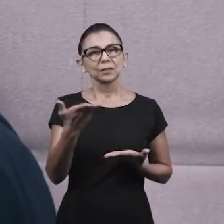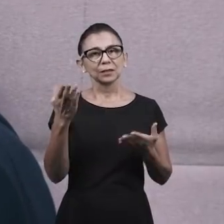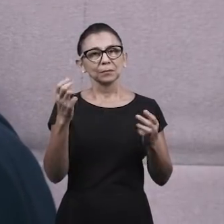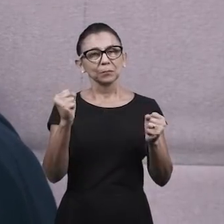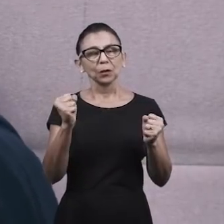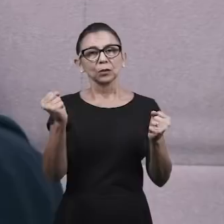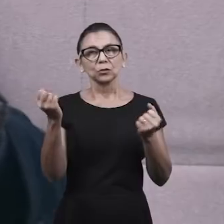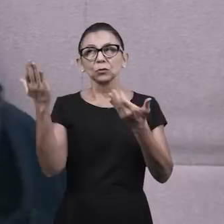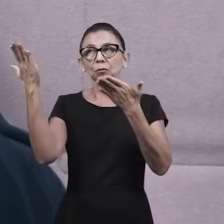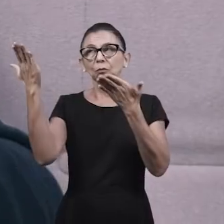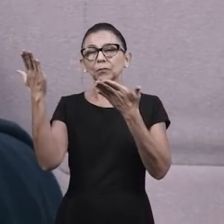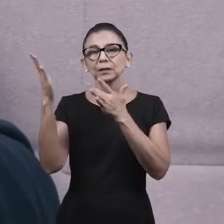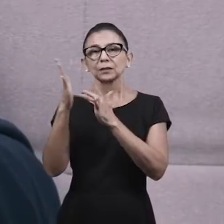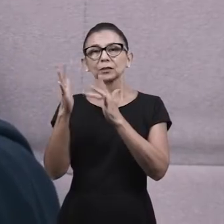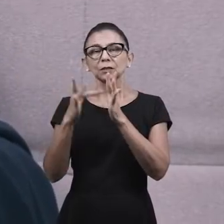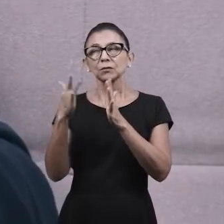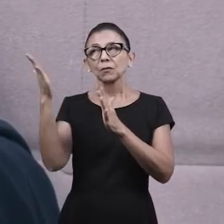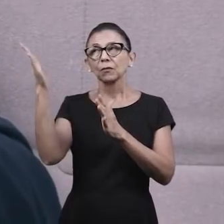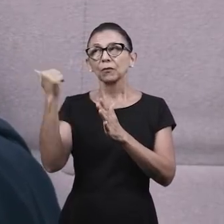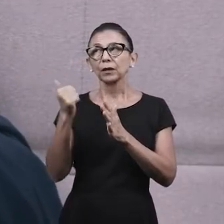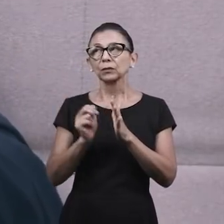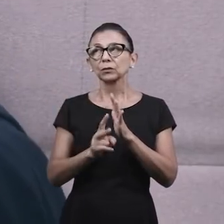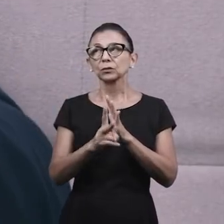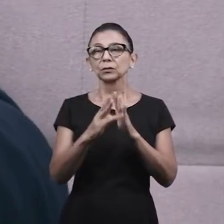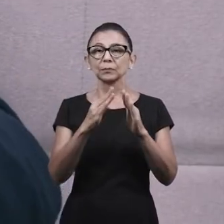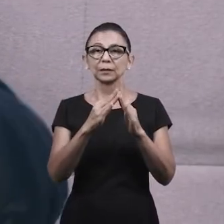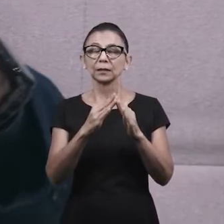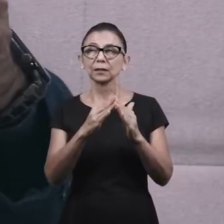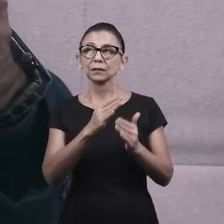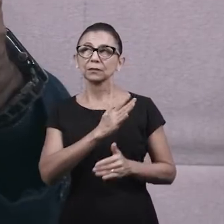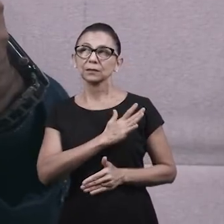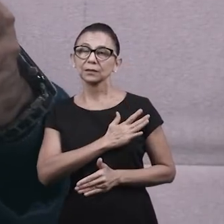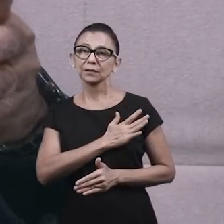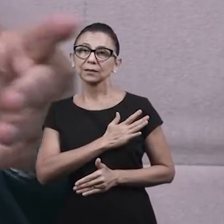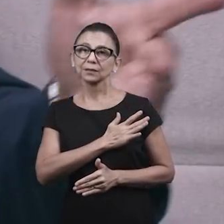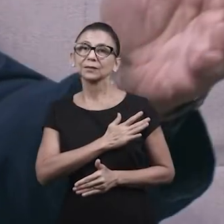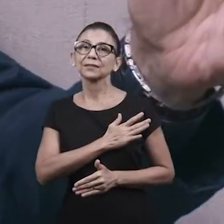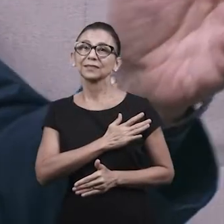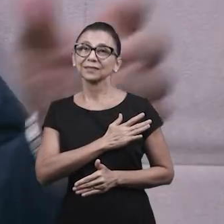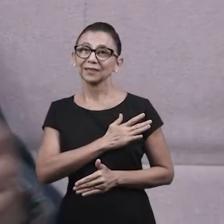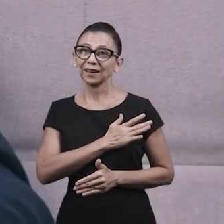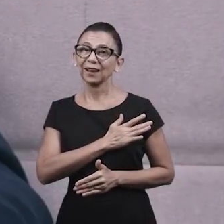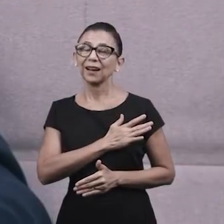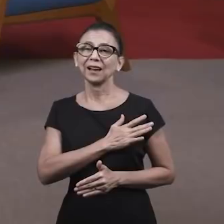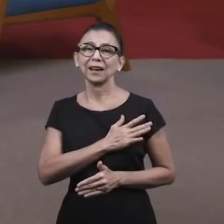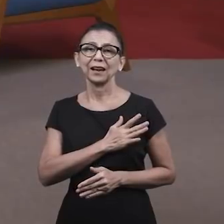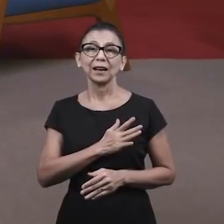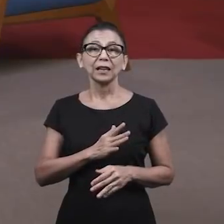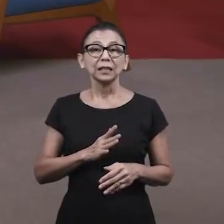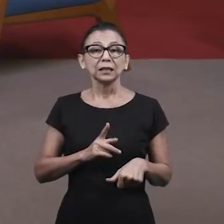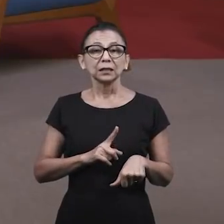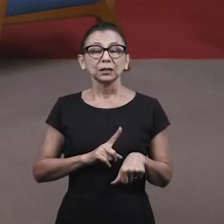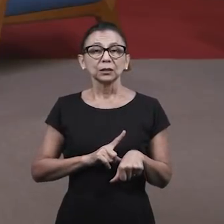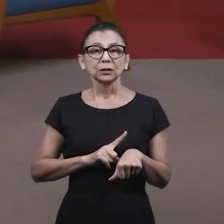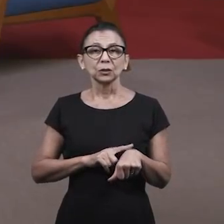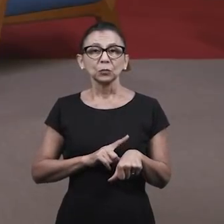Amém. Então você pode fazer esse convite É hoje. o clamor do coração sincero. Quem sabe a sua vida está